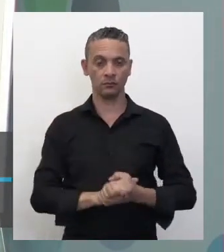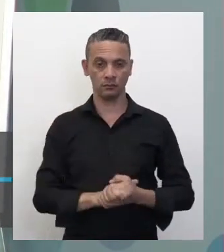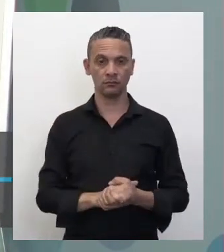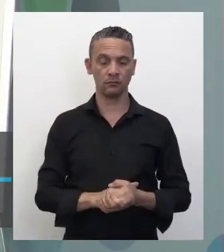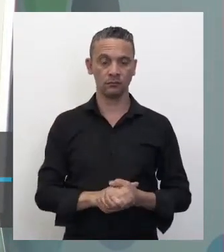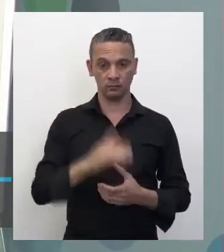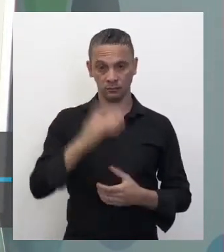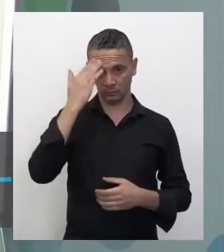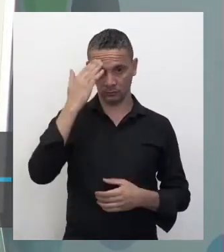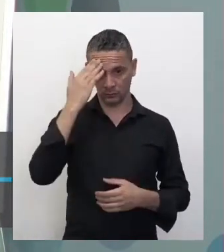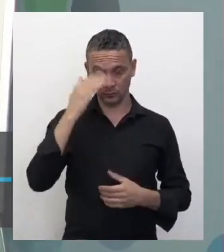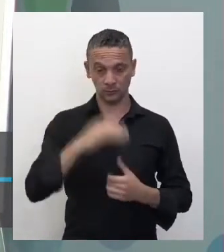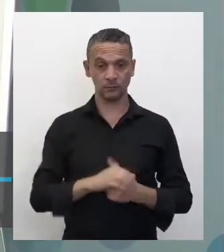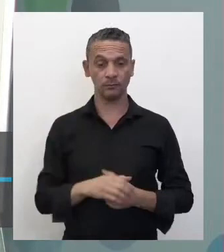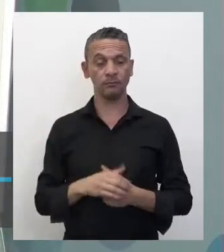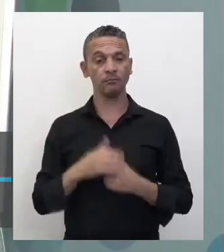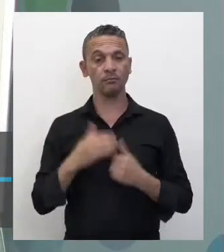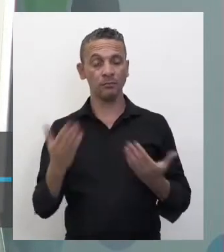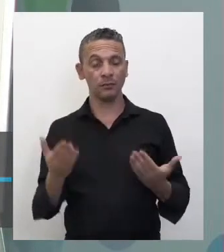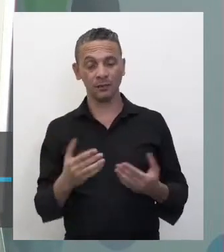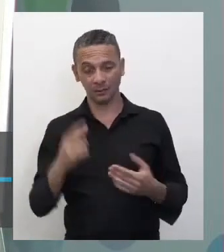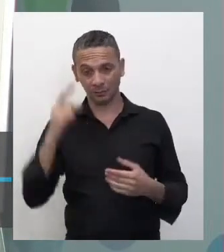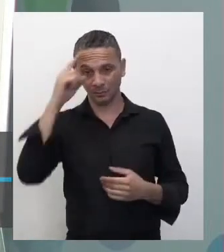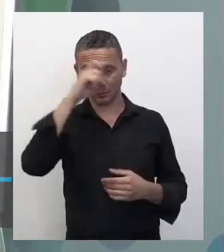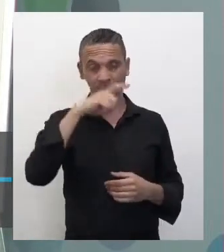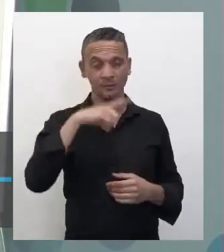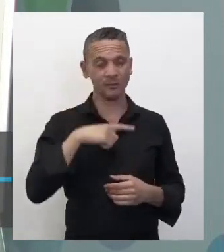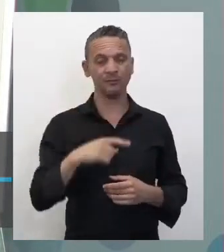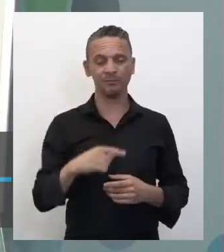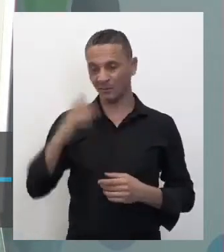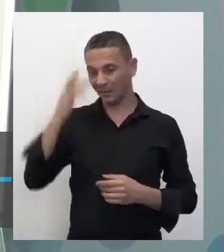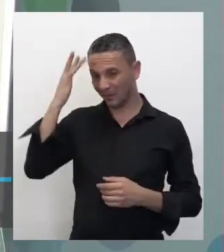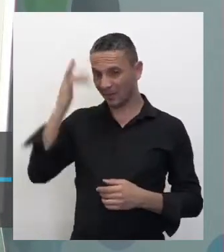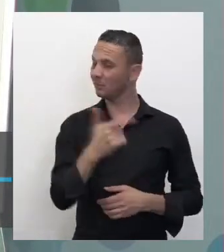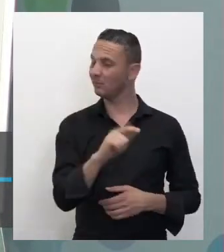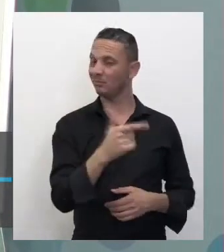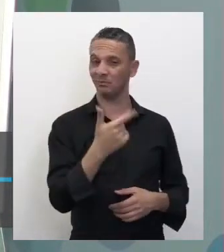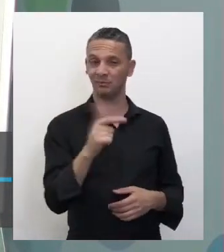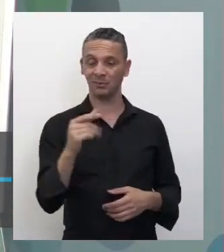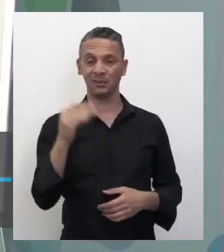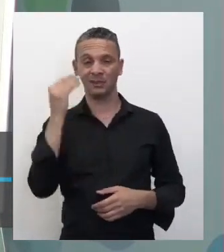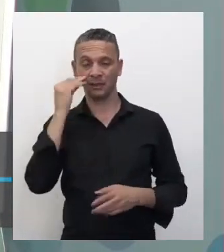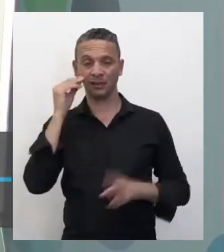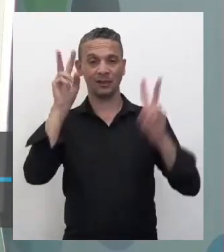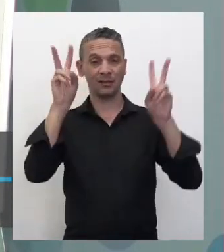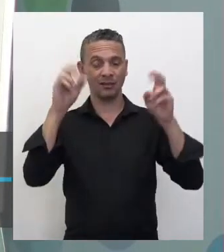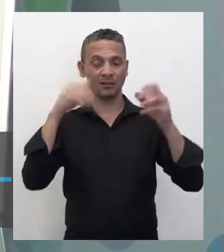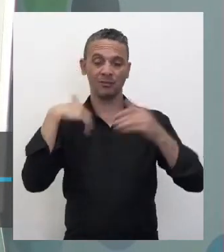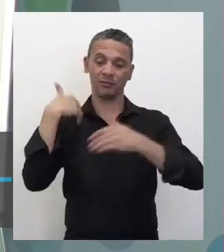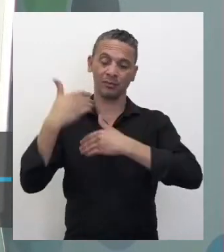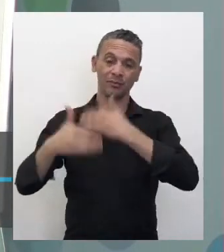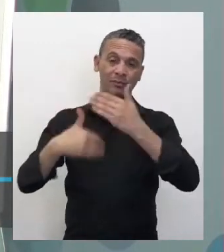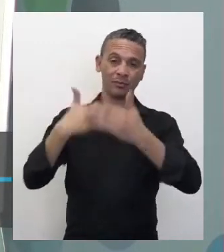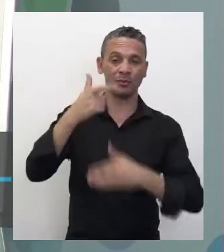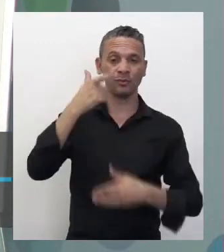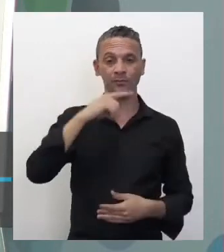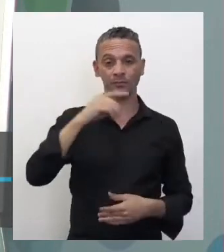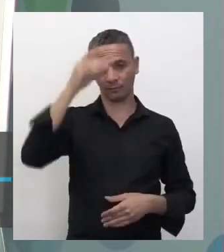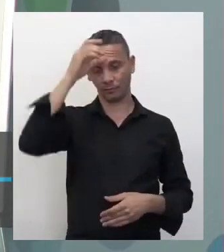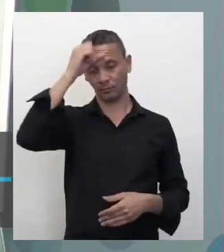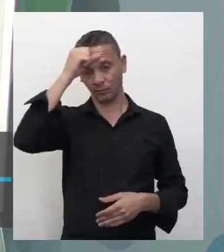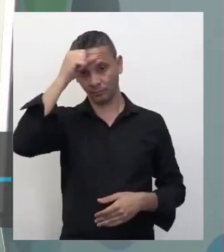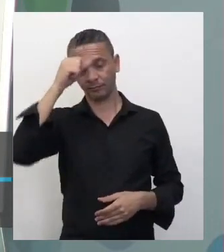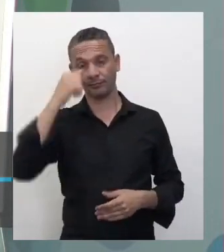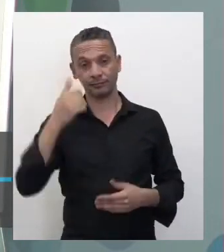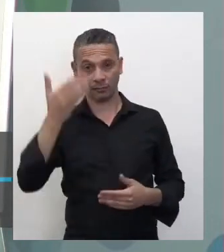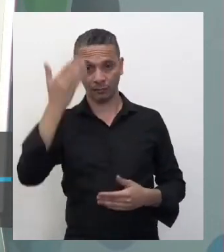como id. Tá, mas isso é muito difícil. Realmente não é fácil, é uma coisa que a gente pega com o tempo. Os nativos não aprendem desse